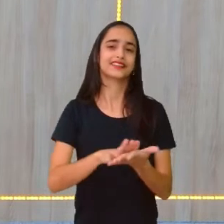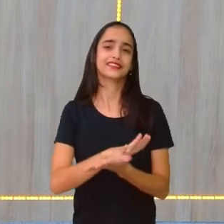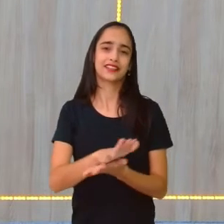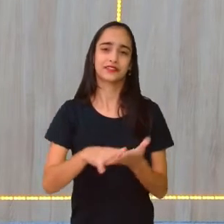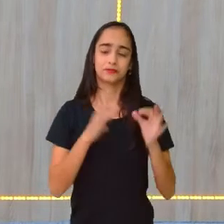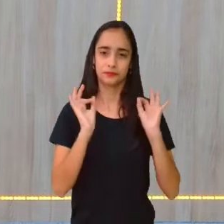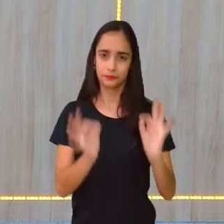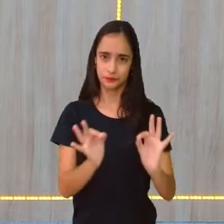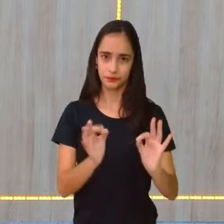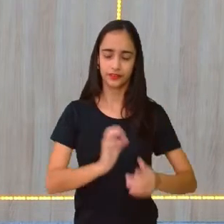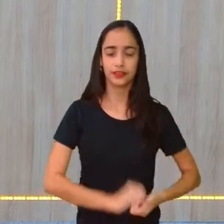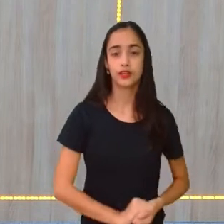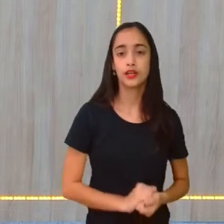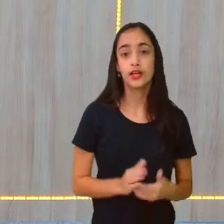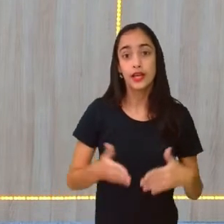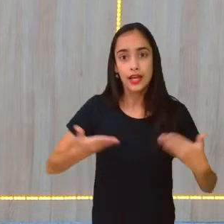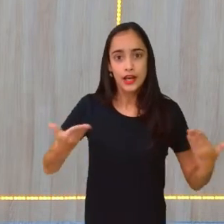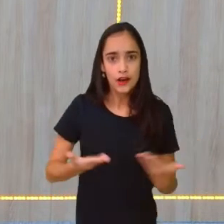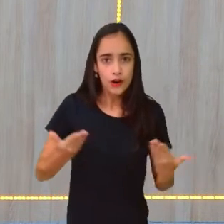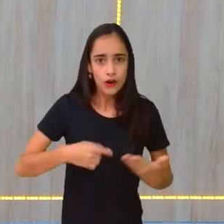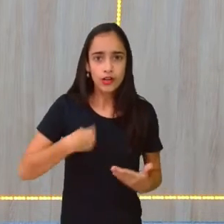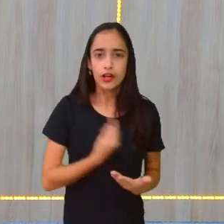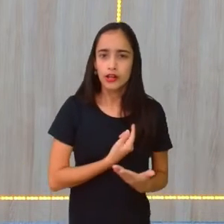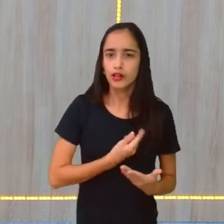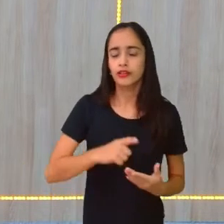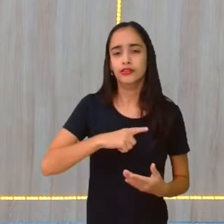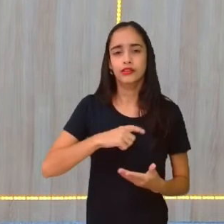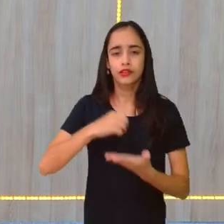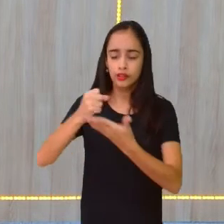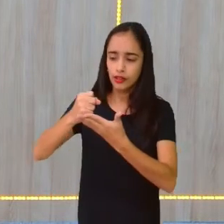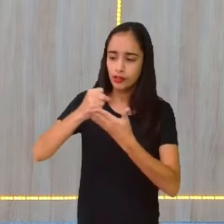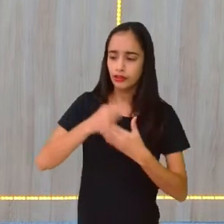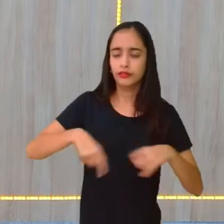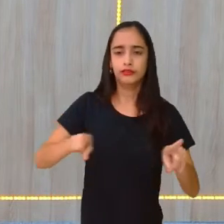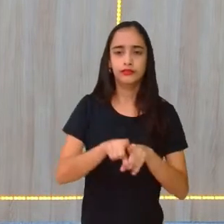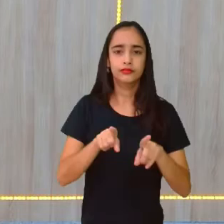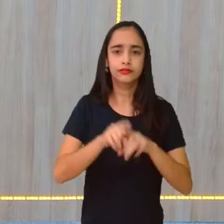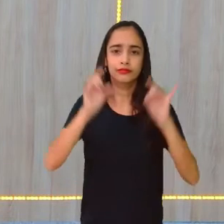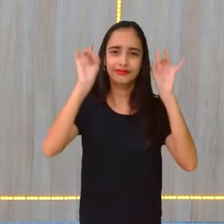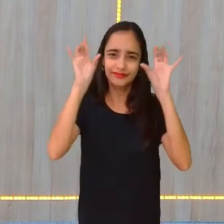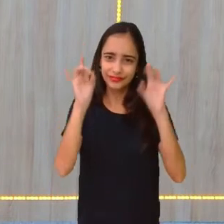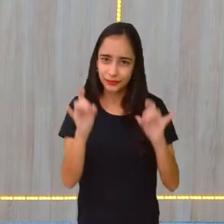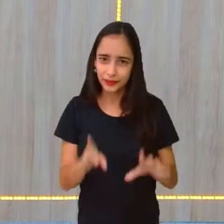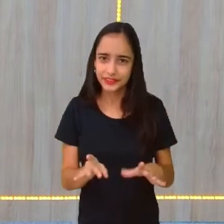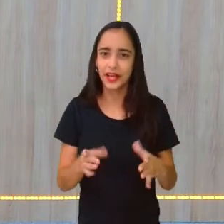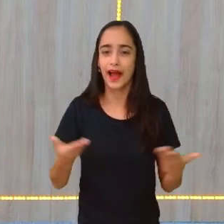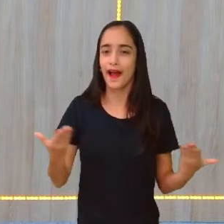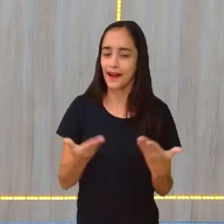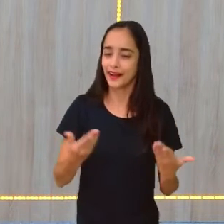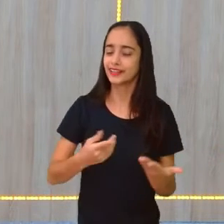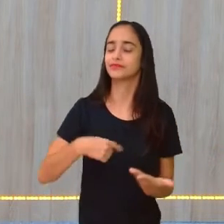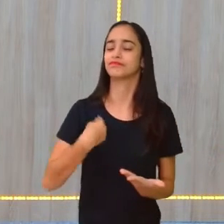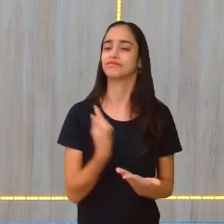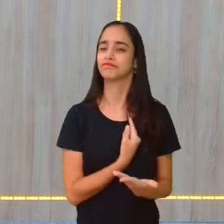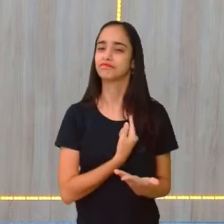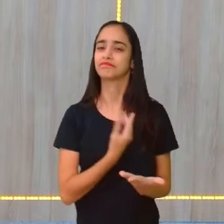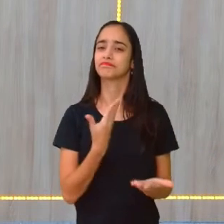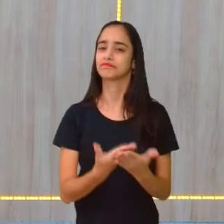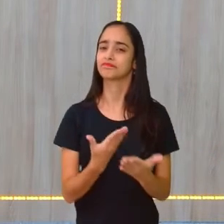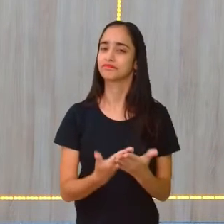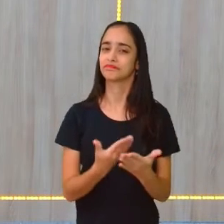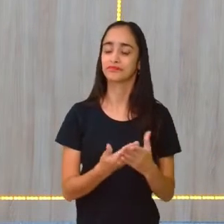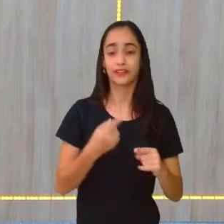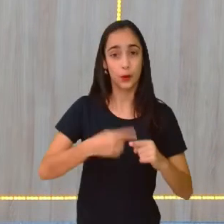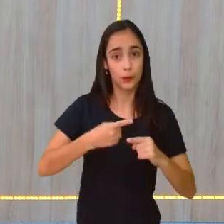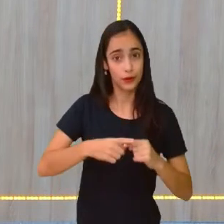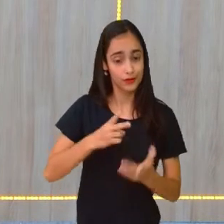dados. E hoje a gente conta com uma ajuda muito especial aqui para a nossa aula, porque como a gente diz,